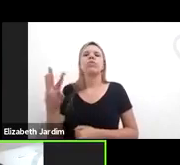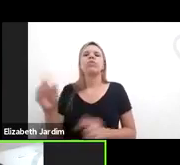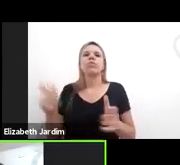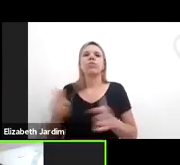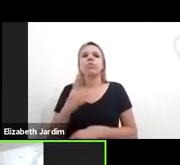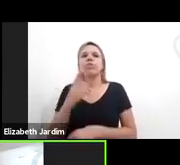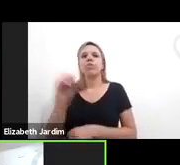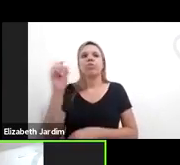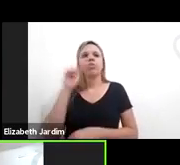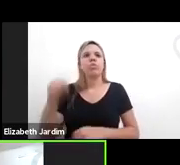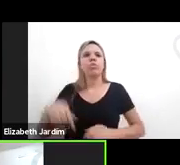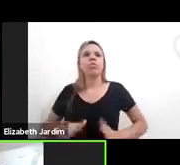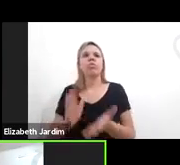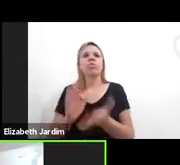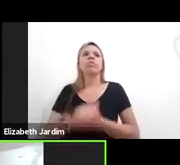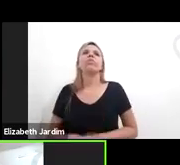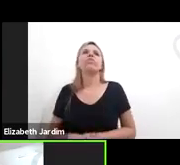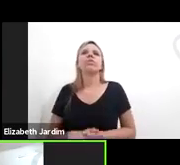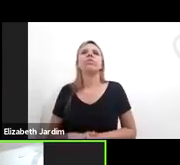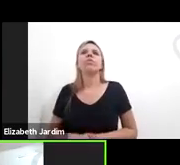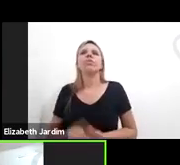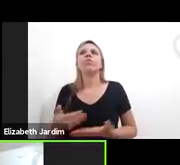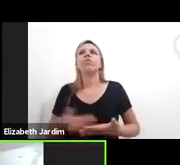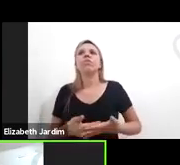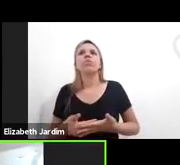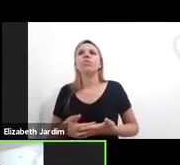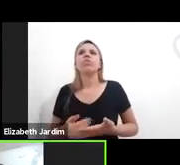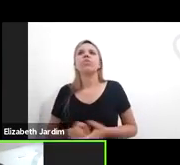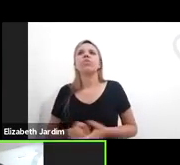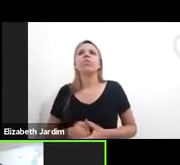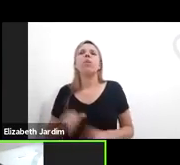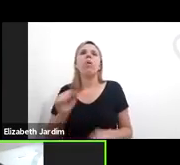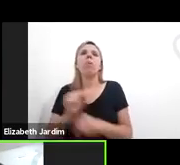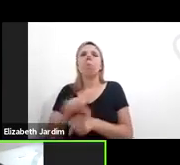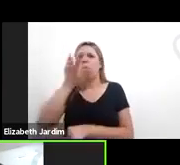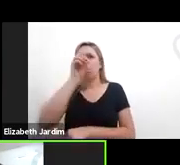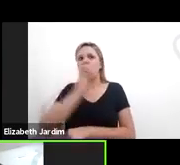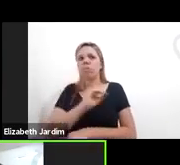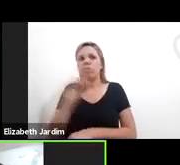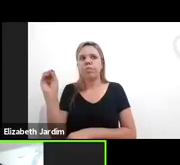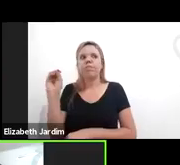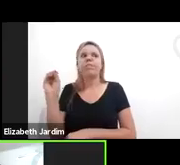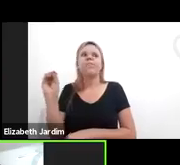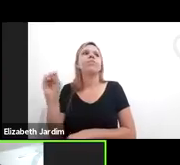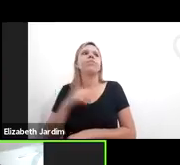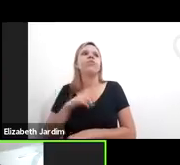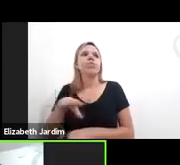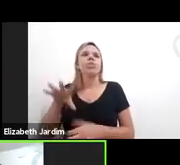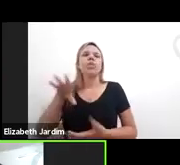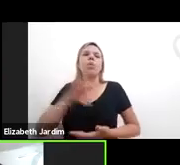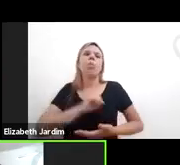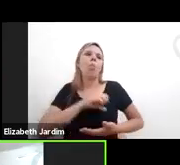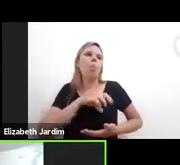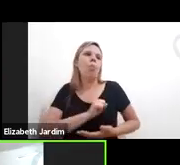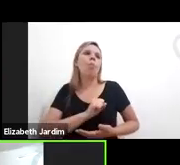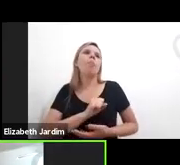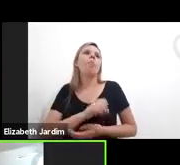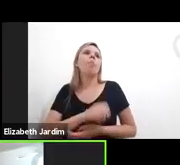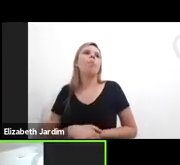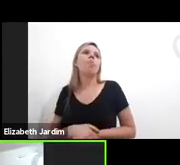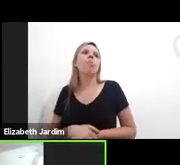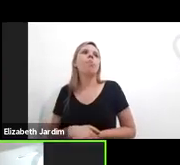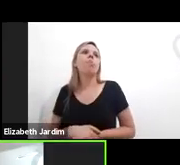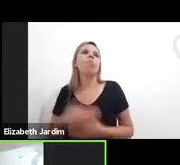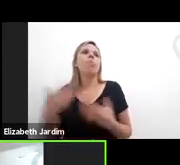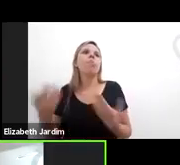de nascido, ele parou de respirar, tá? Ele tinha mamado, ele parou de respirar, e